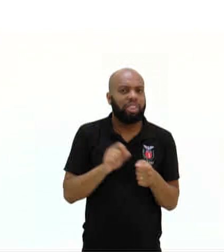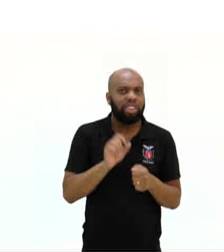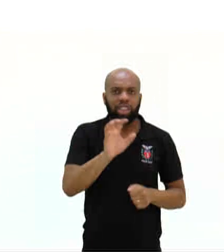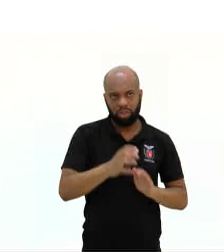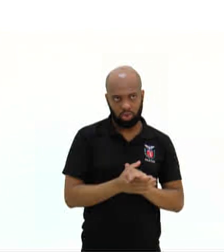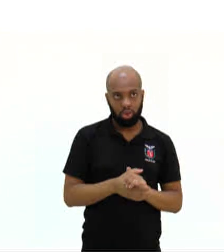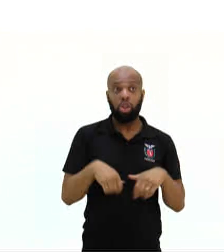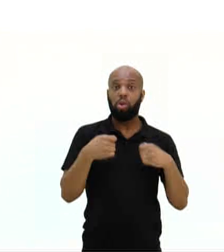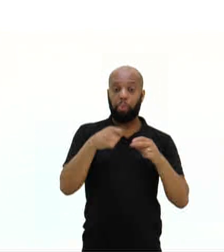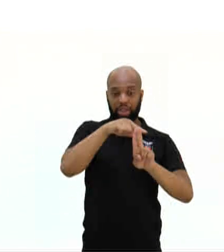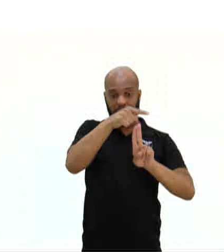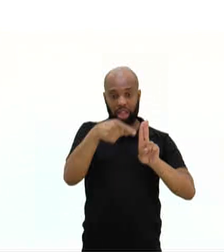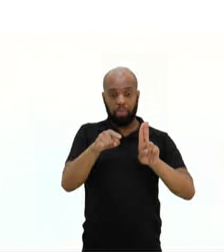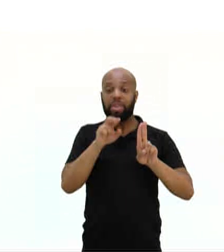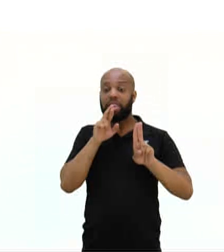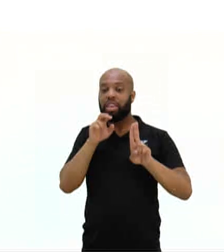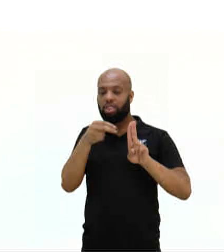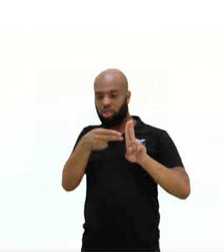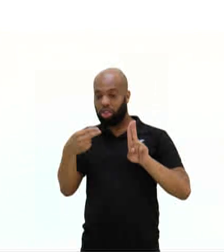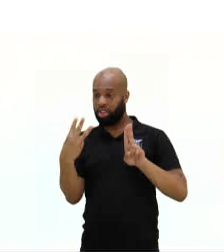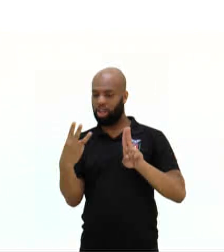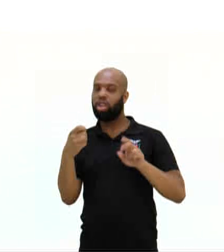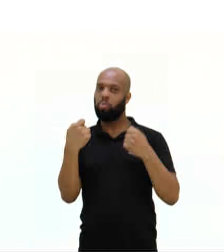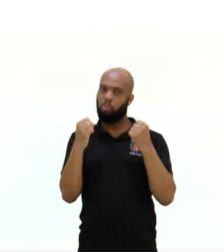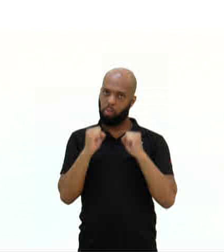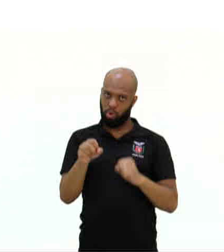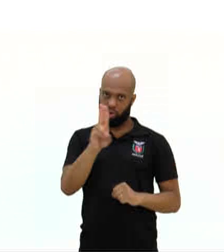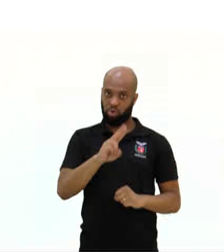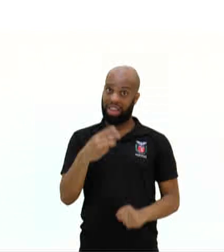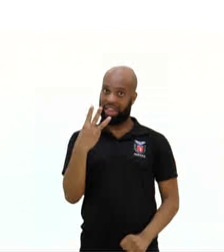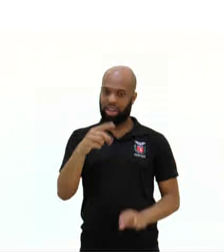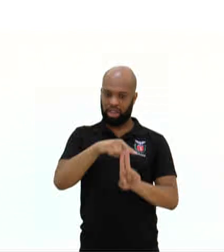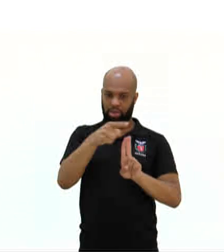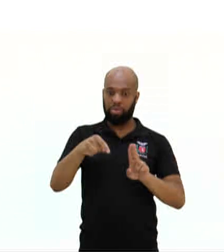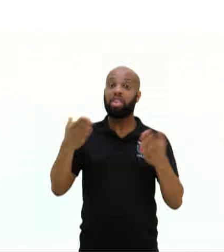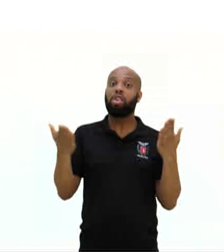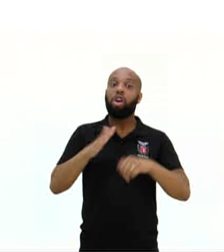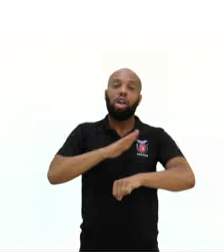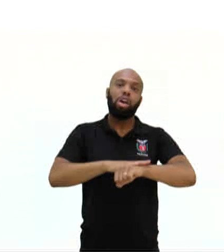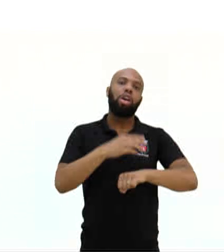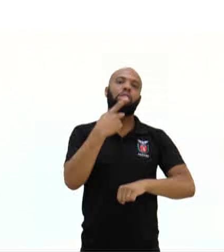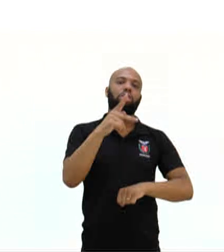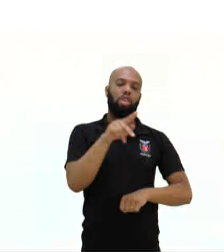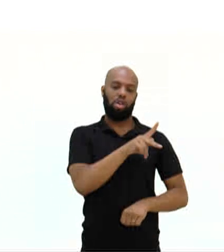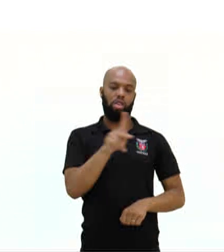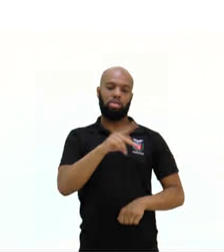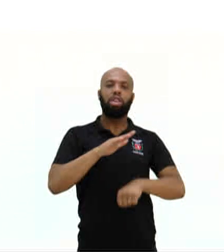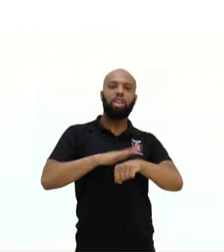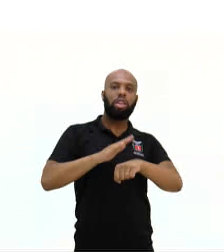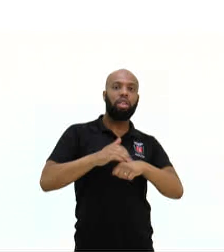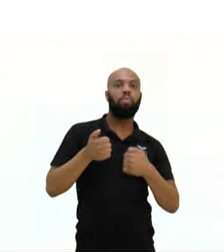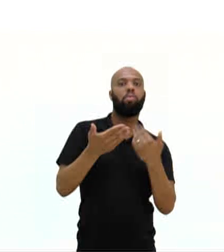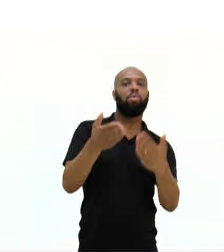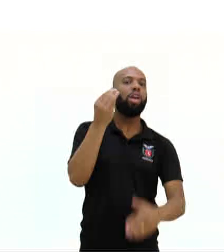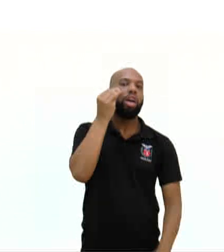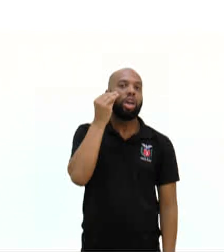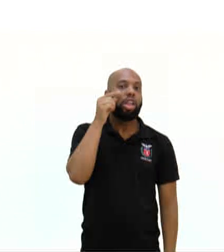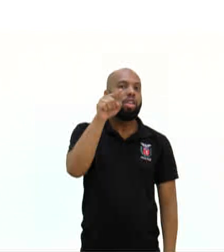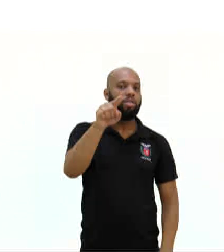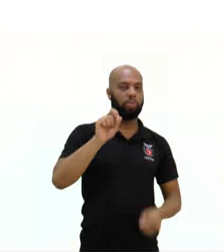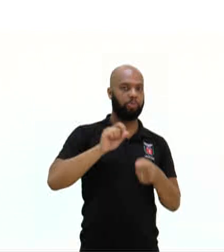de 3, uma aproximação, tá bom? Então, agora é com vocês, a professora vai deixar um tempinho aí, tentem fazer.